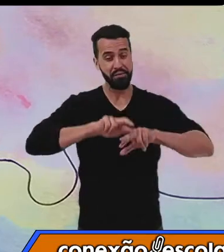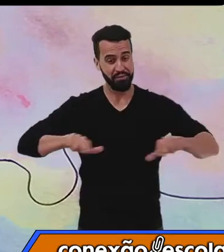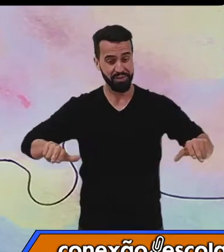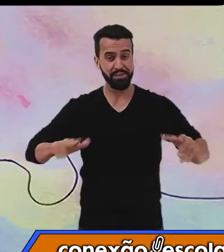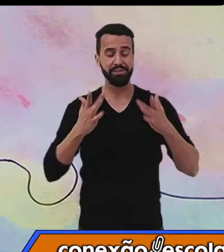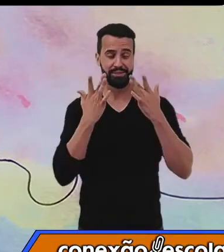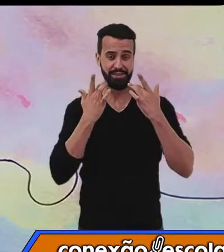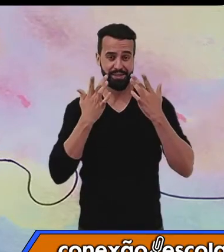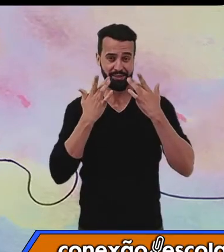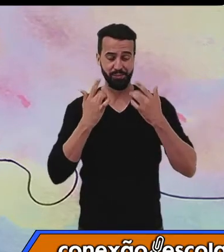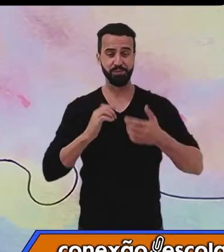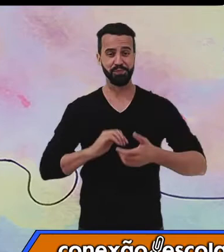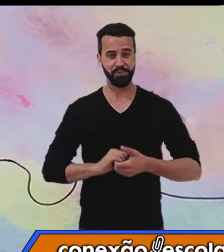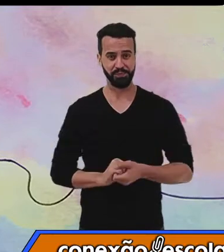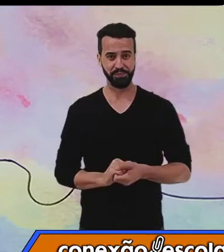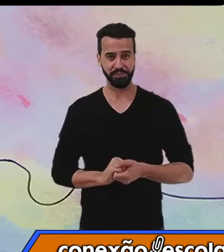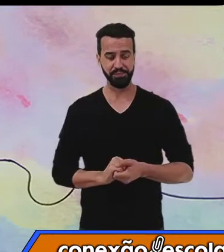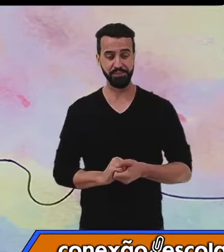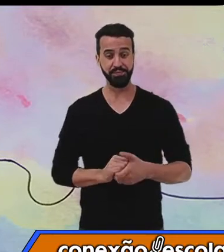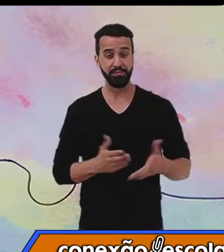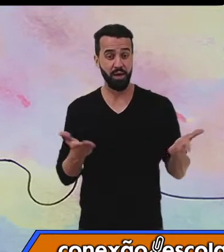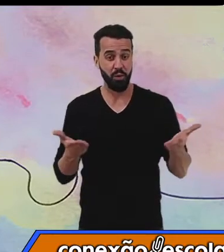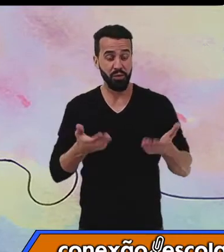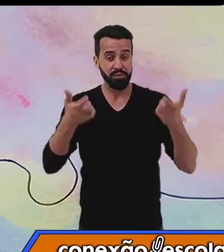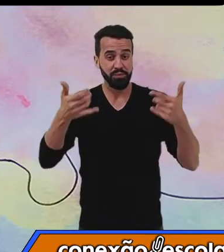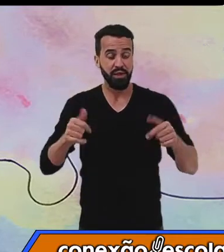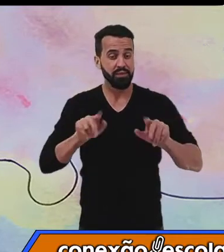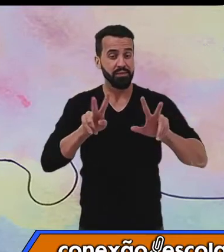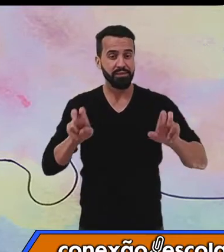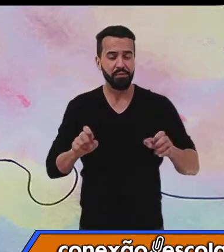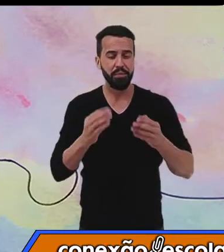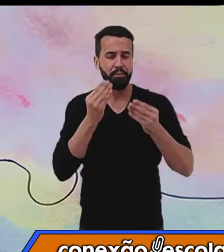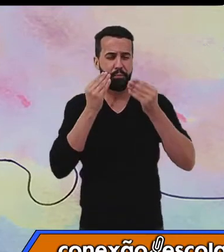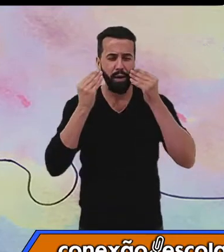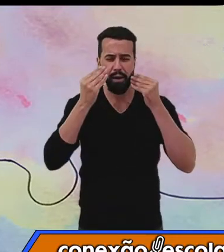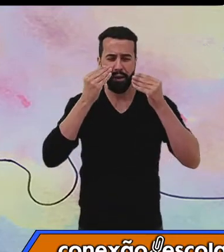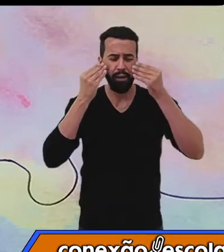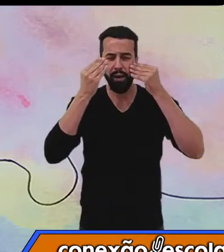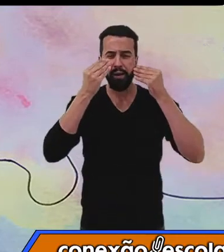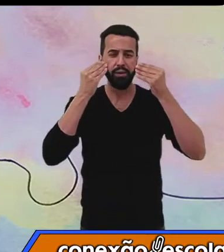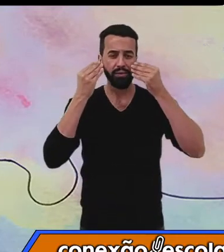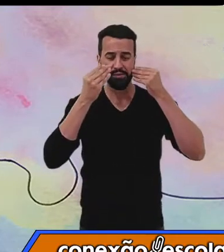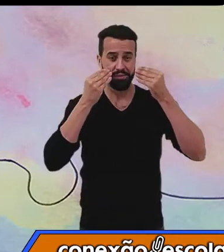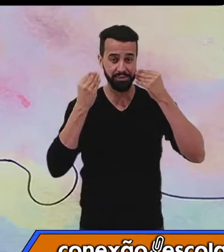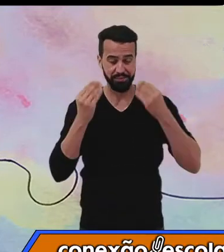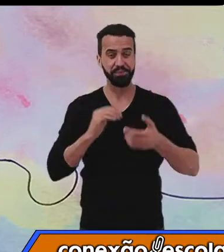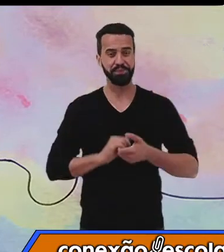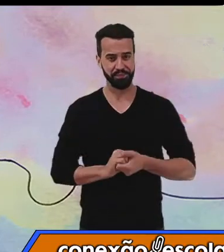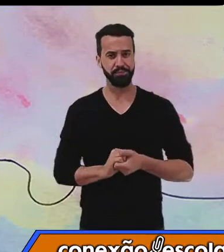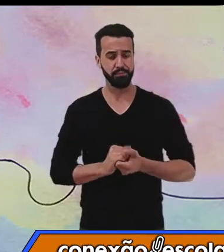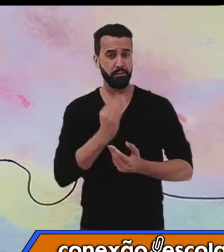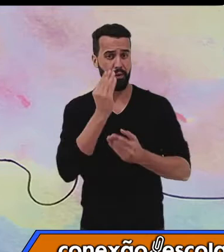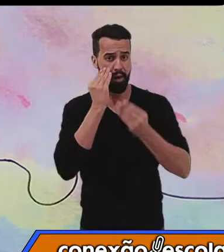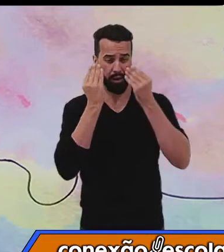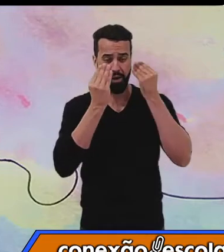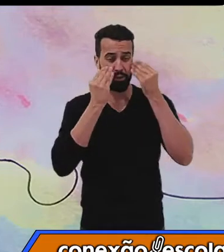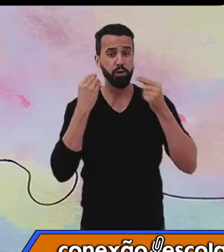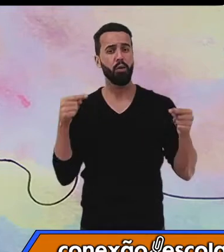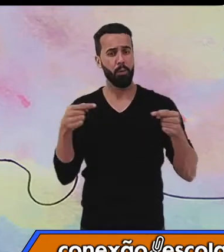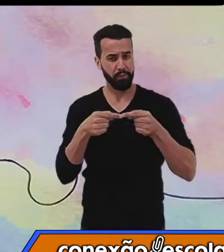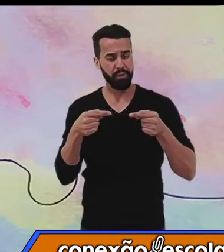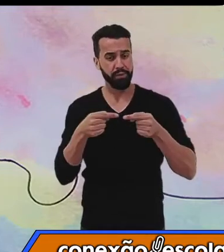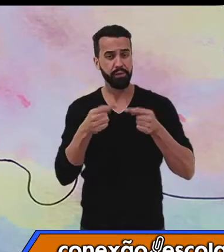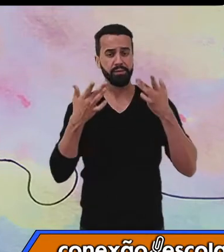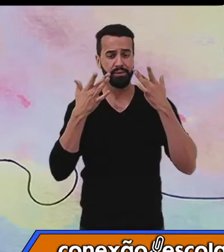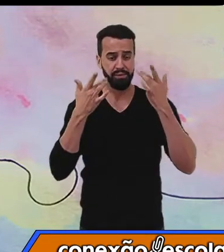teatral. Vamos falar agora da maquiagem. A maquiagem é parte da composição do espetáculo.